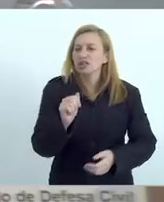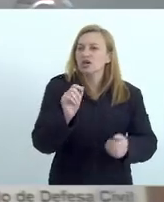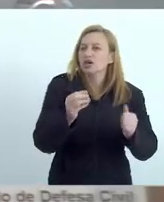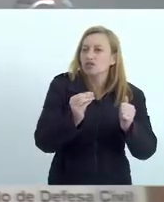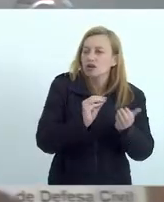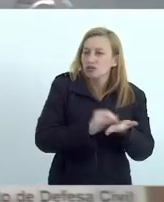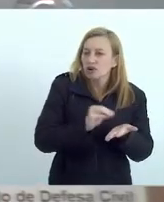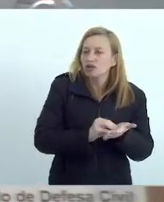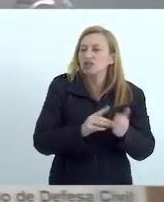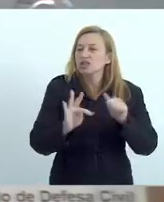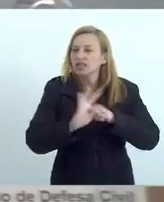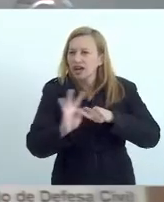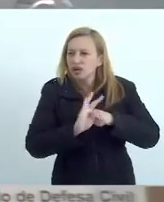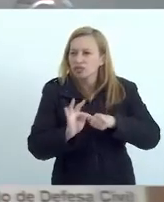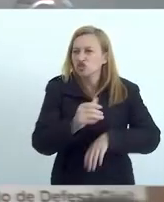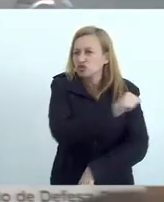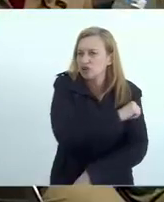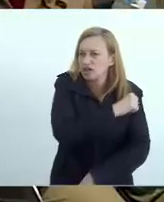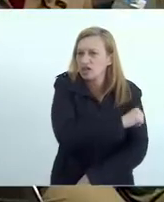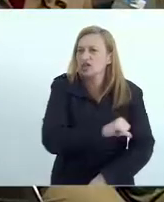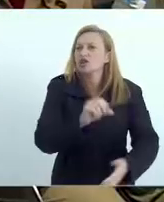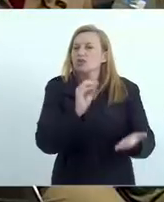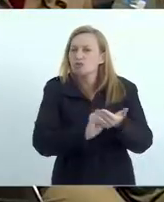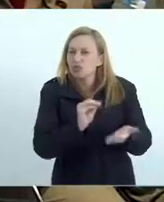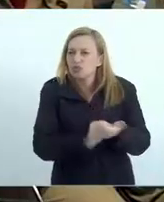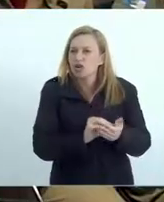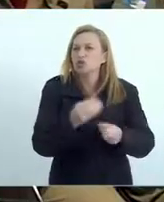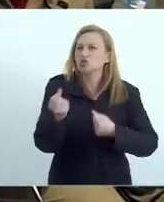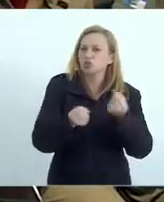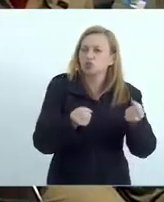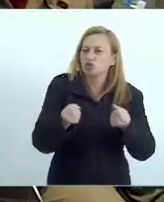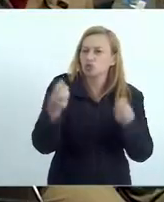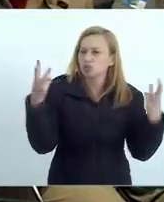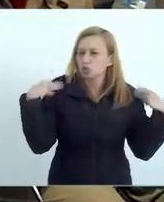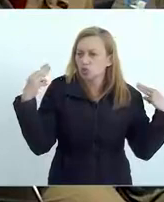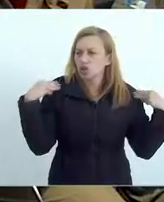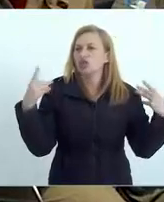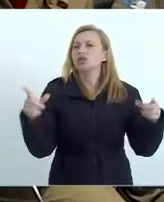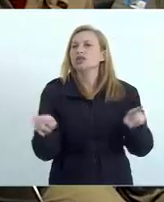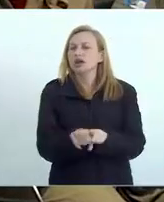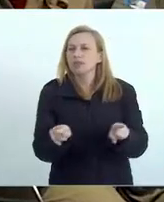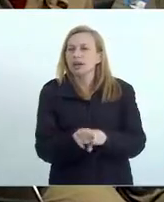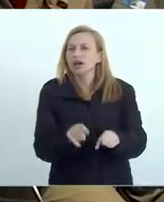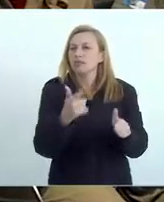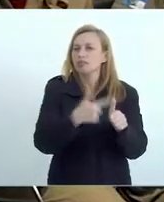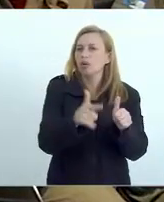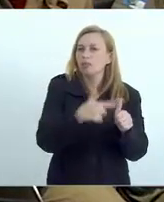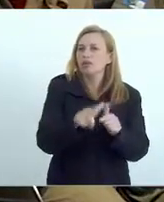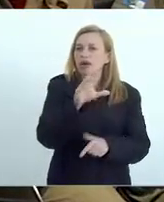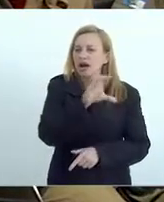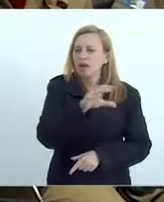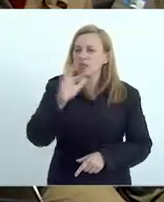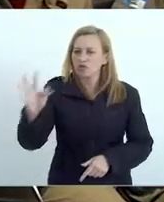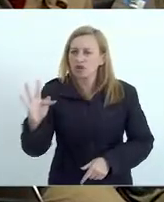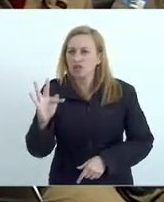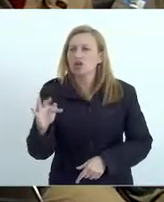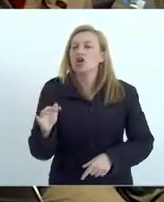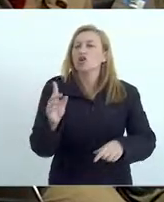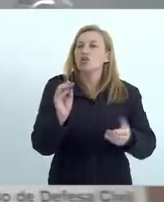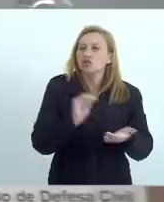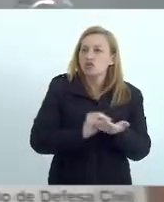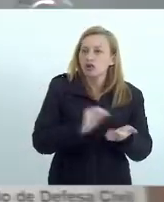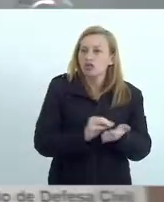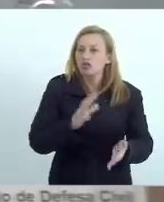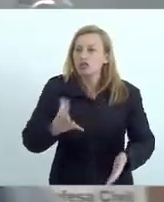falta de técnico de enfermagem por falta de motoristas tivemos um problema em Cabo Frio agora por falta de